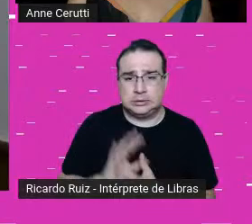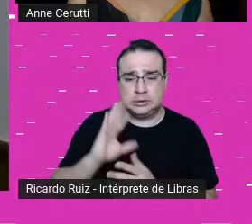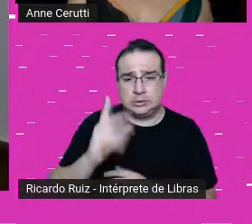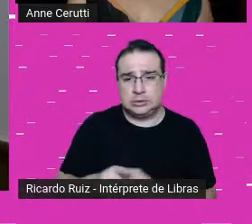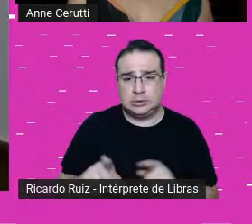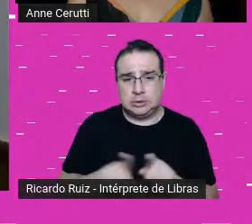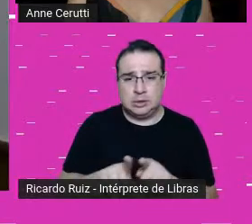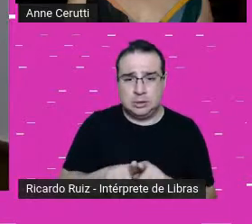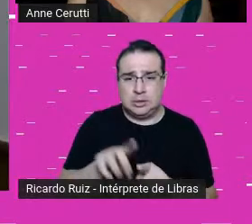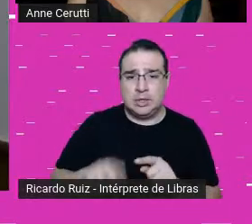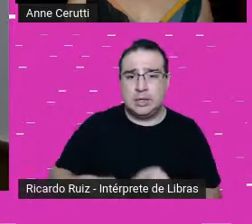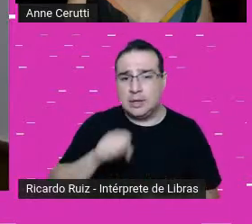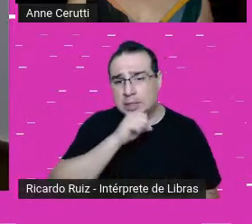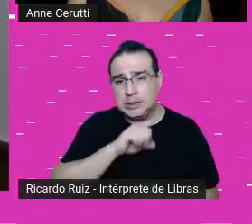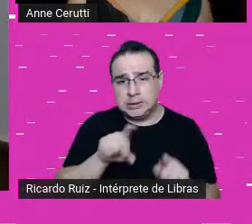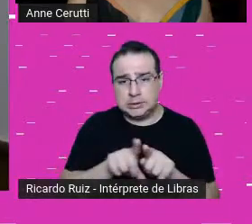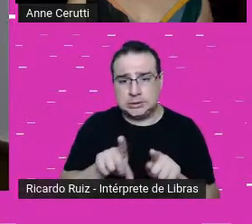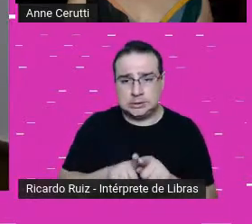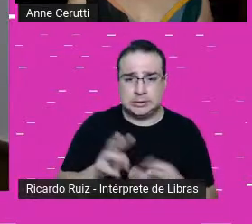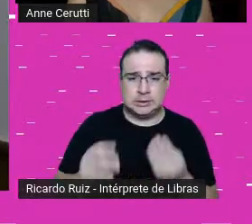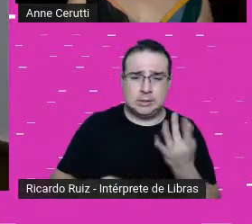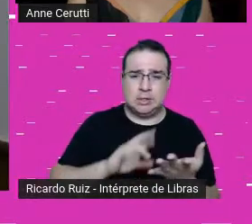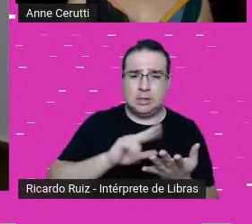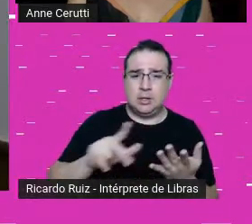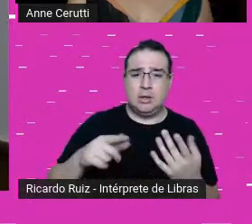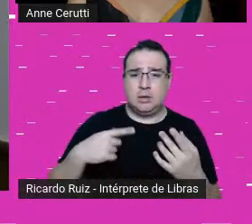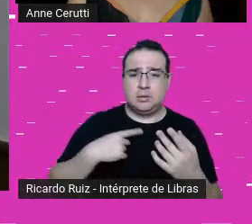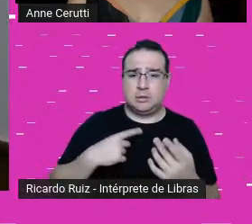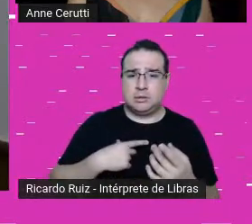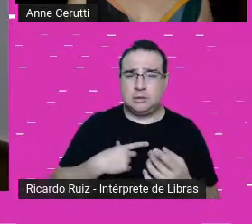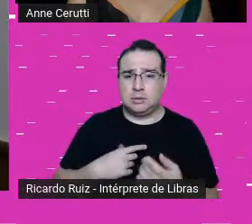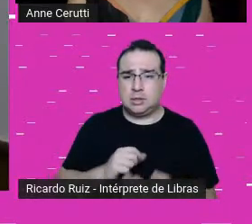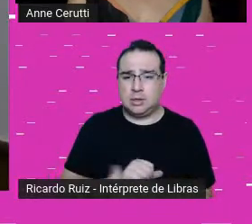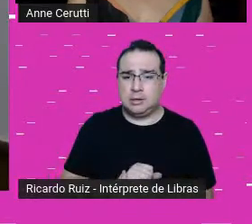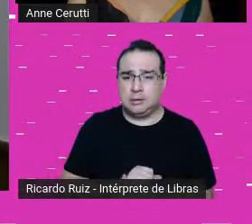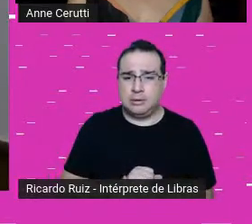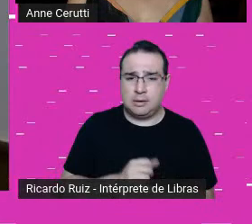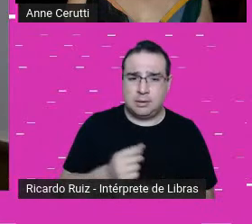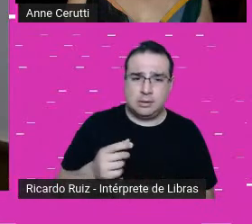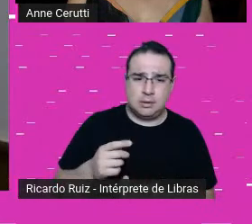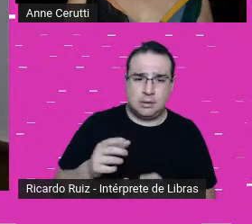mais velhos do que eu, então também tem essa questão de